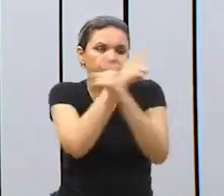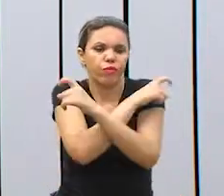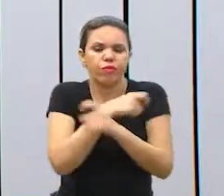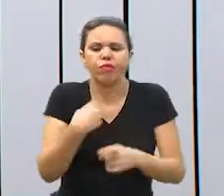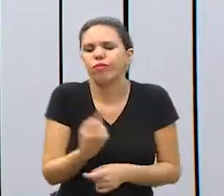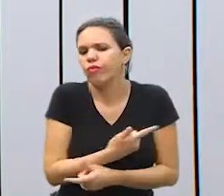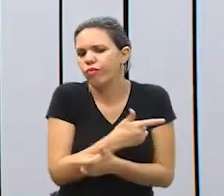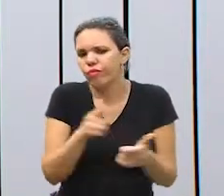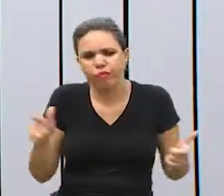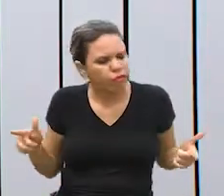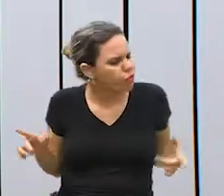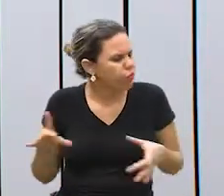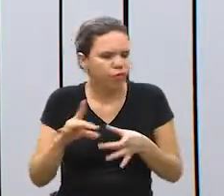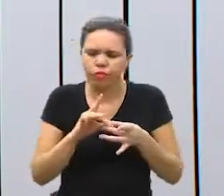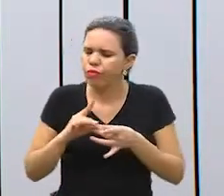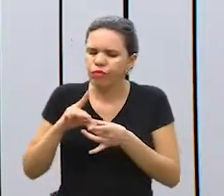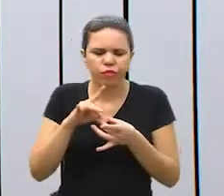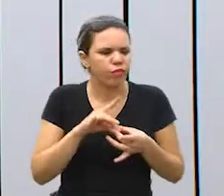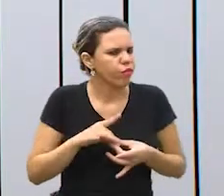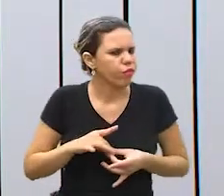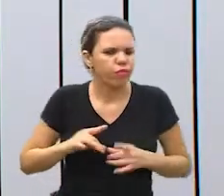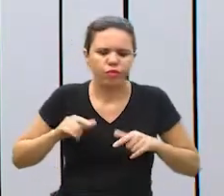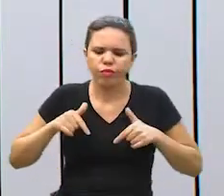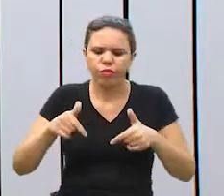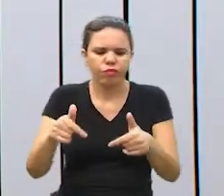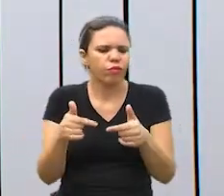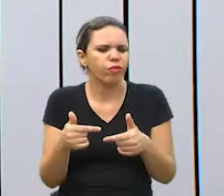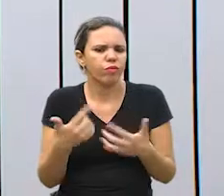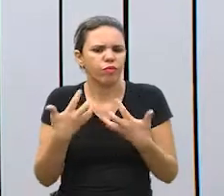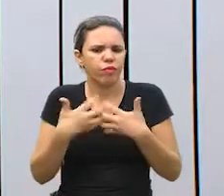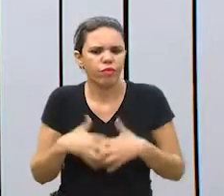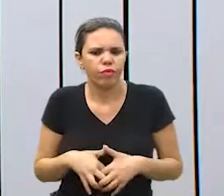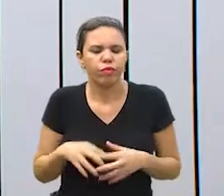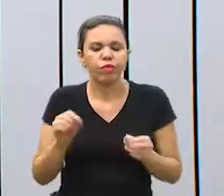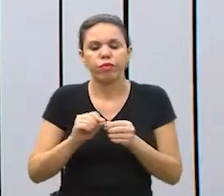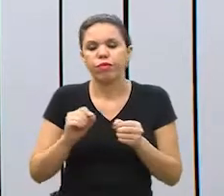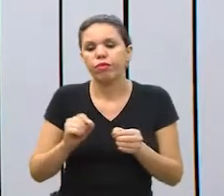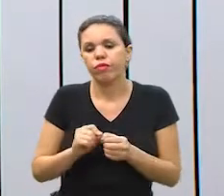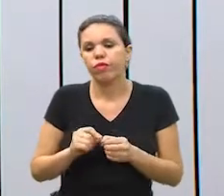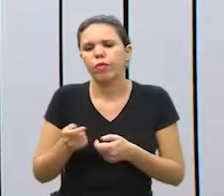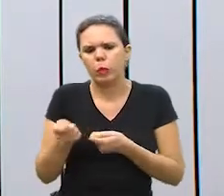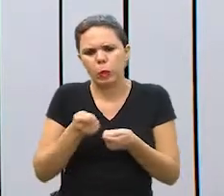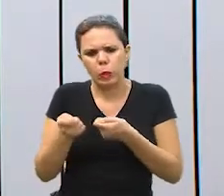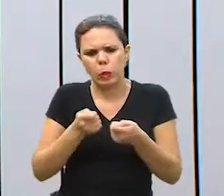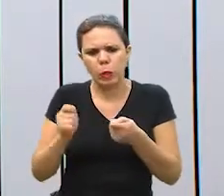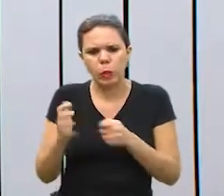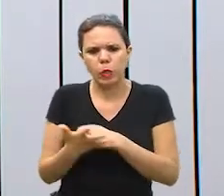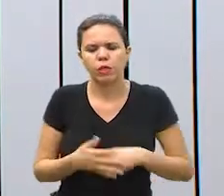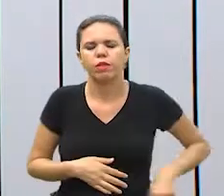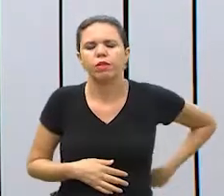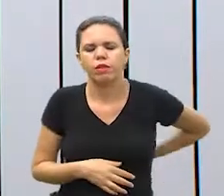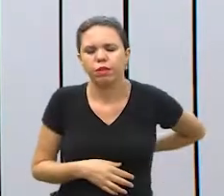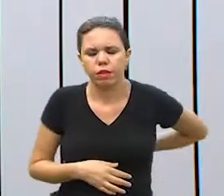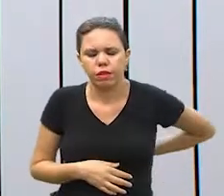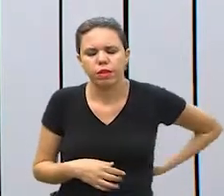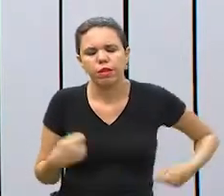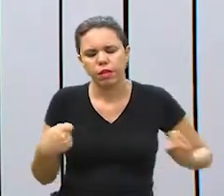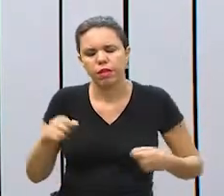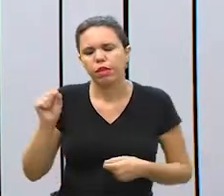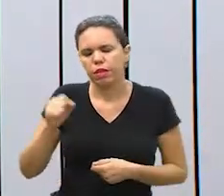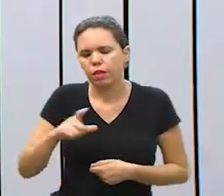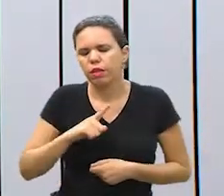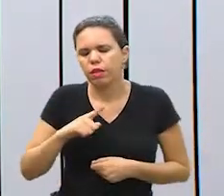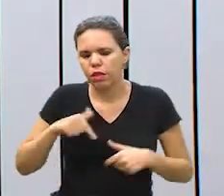difícil. Nós não temos uma unidade como agir, como fazer para conter essa pandemia. Então, deveria, sim,